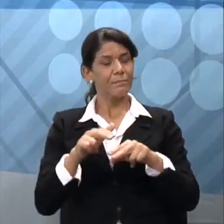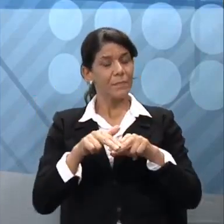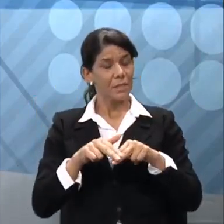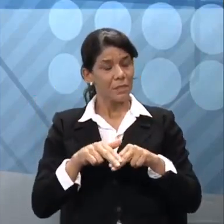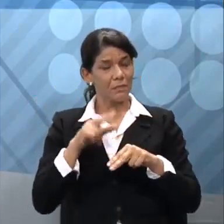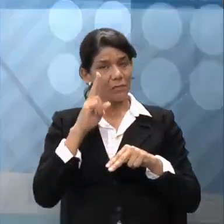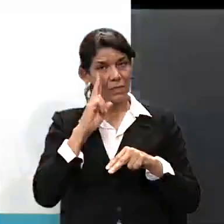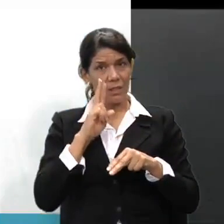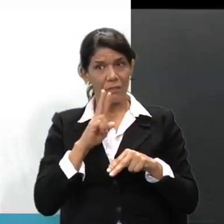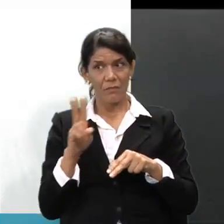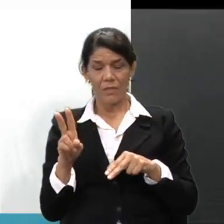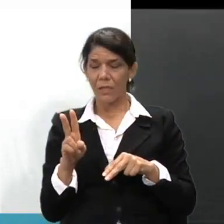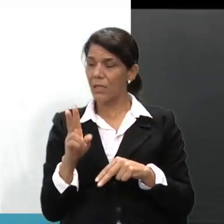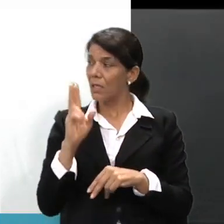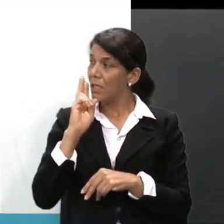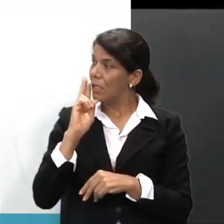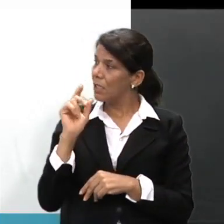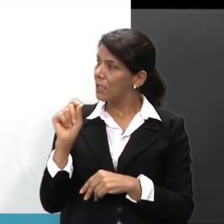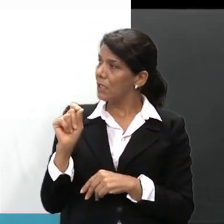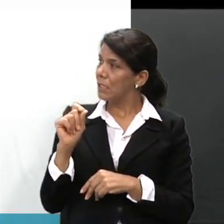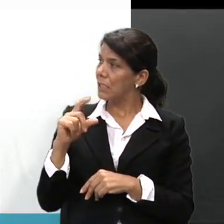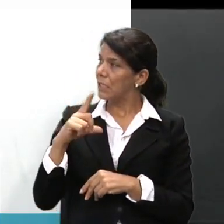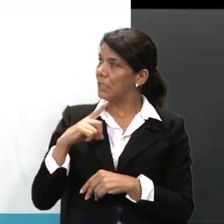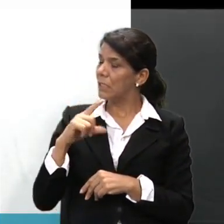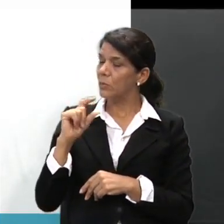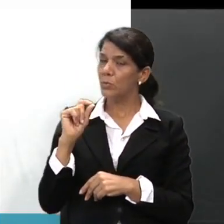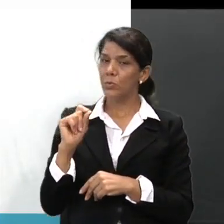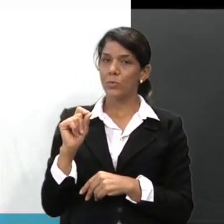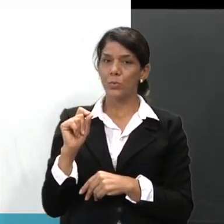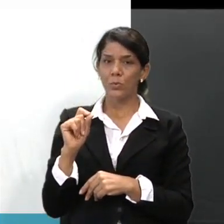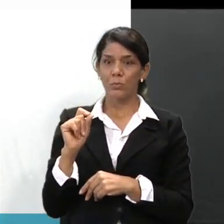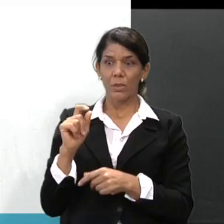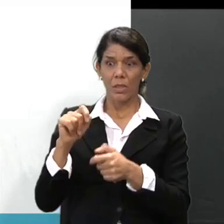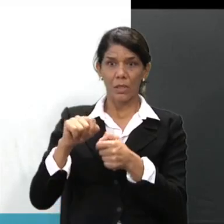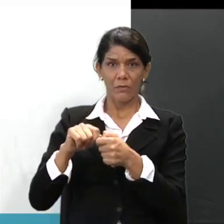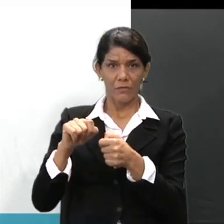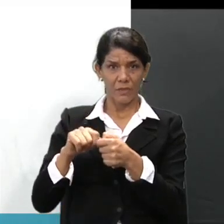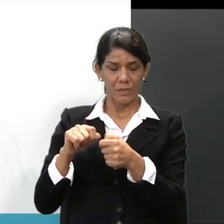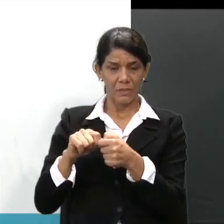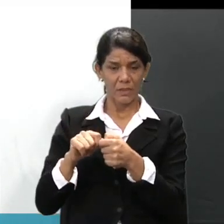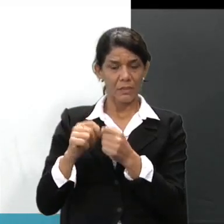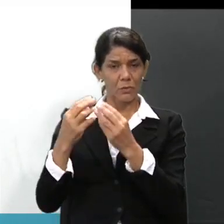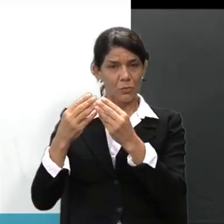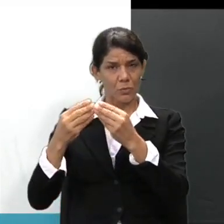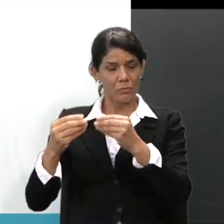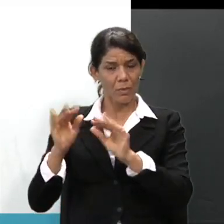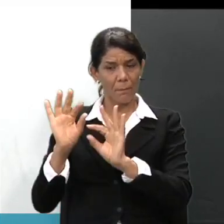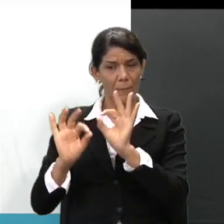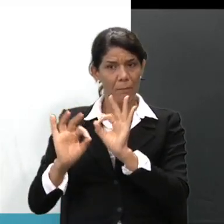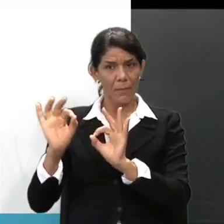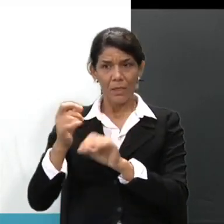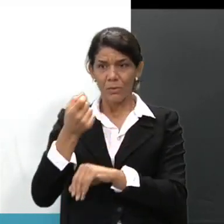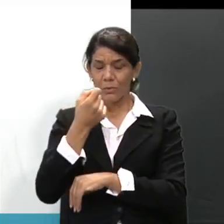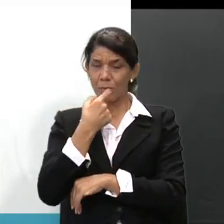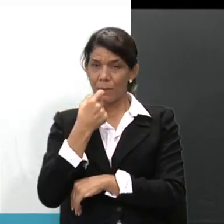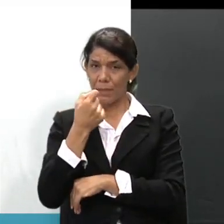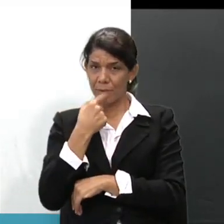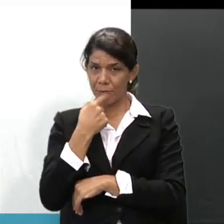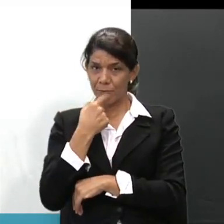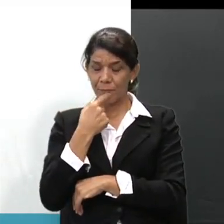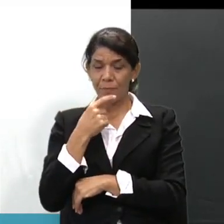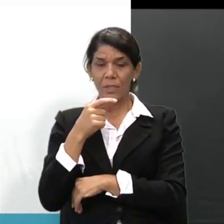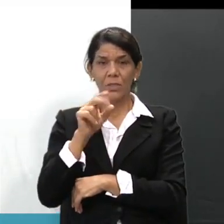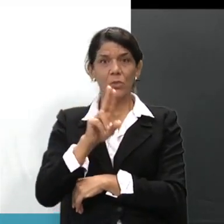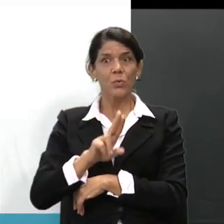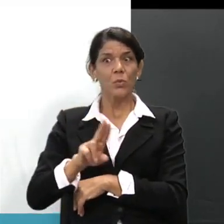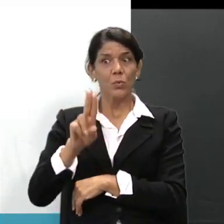quero que você me acompanhe no quadro. Nós temos, então, que para a realização da diluição e preparo dos medicamentos, nós